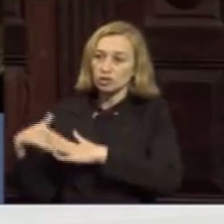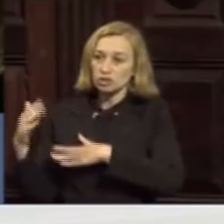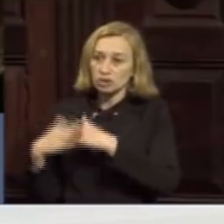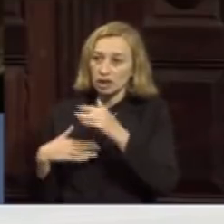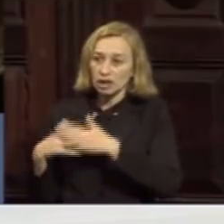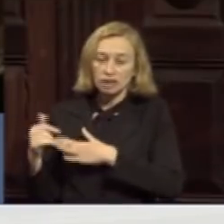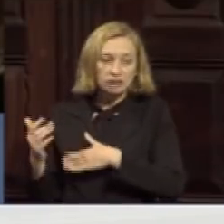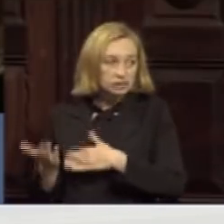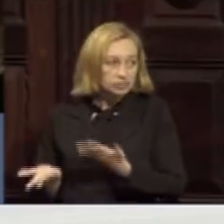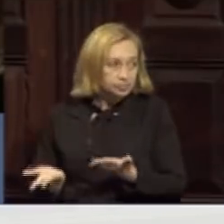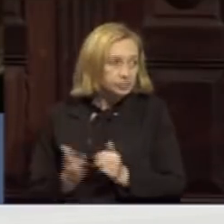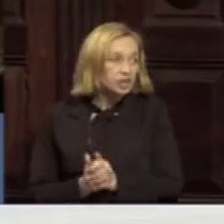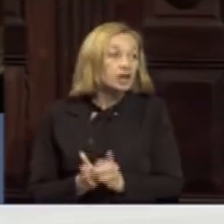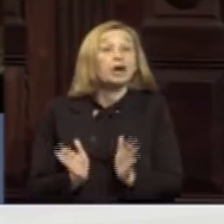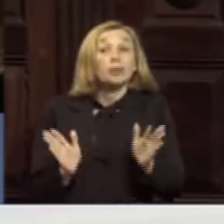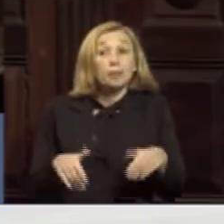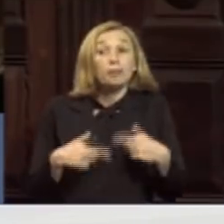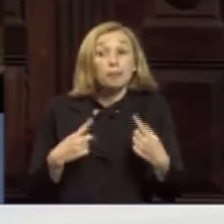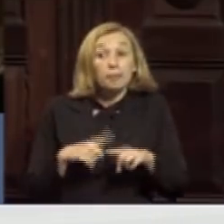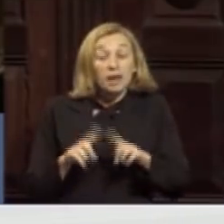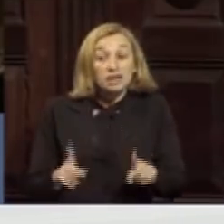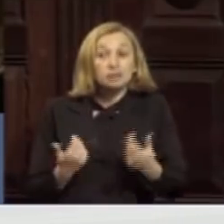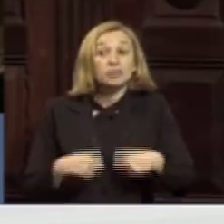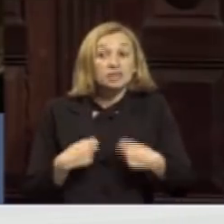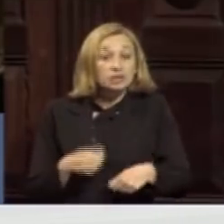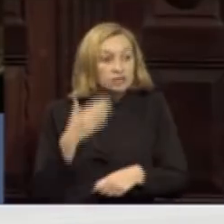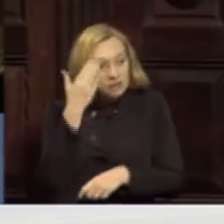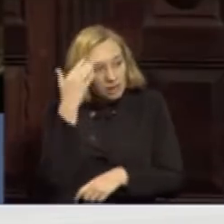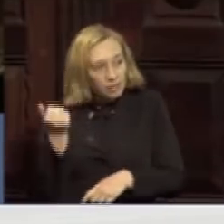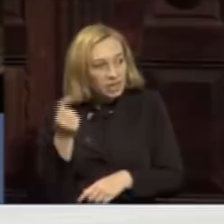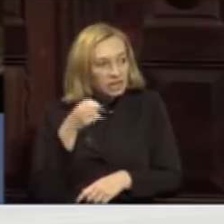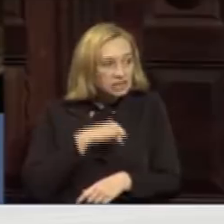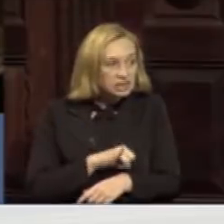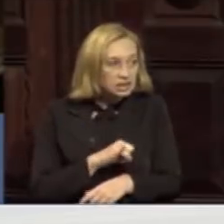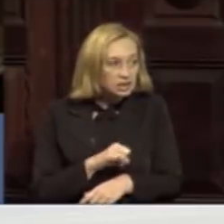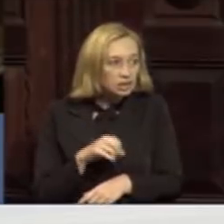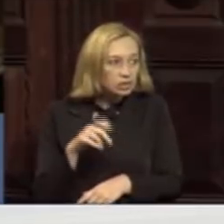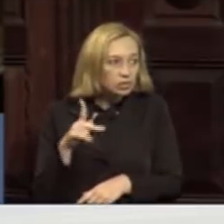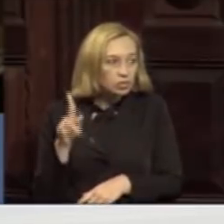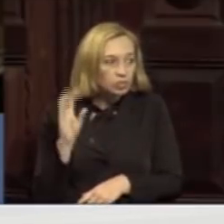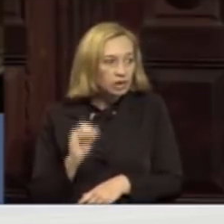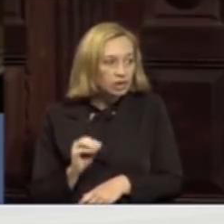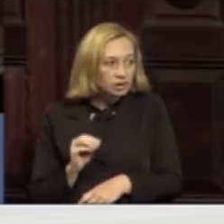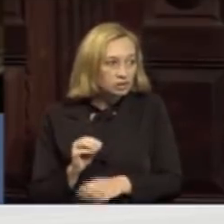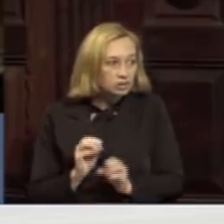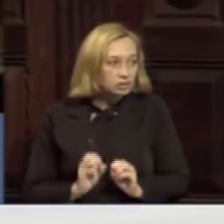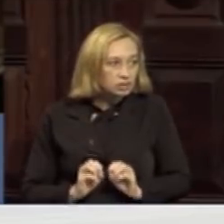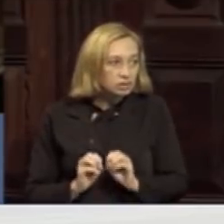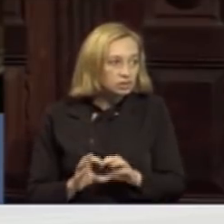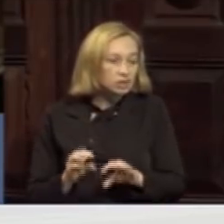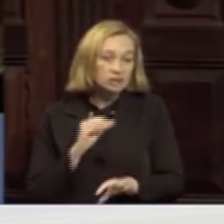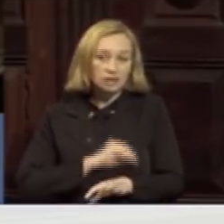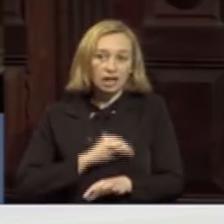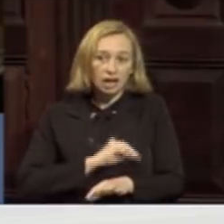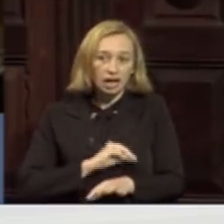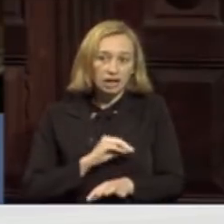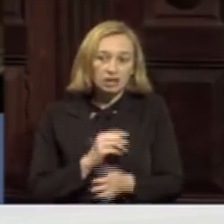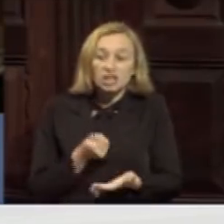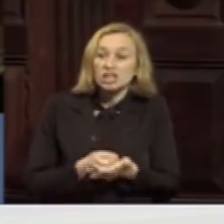UENF. Mas para isso é preciso saber se no plano de cargos, carreiras e vencimentos e salários da UENF